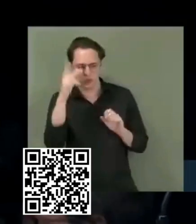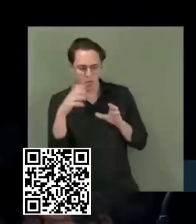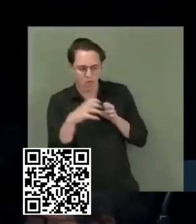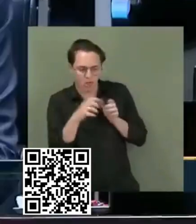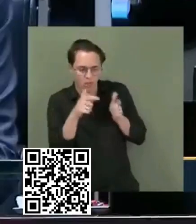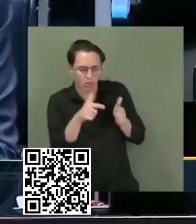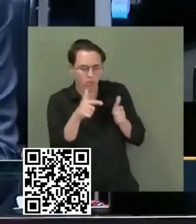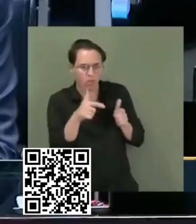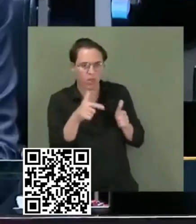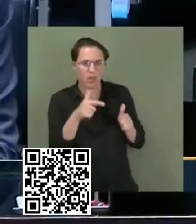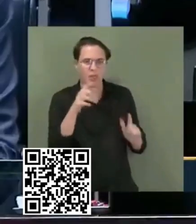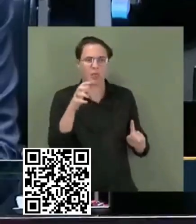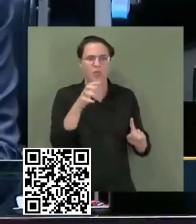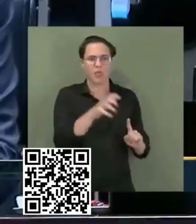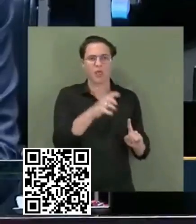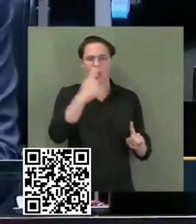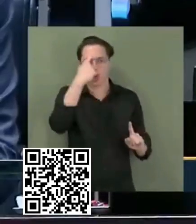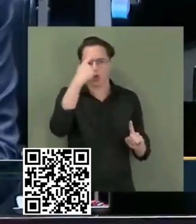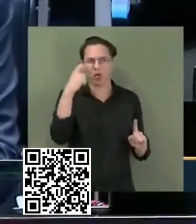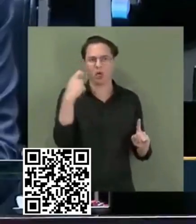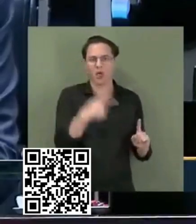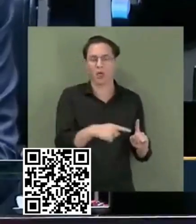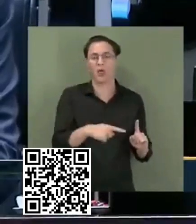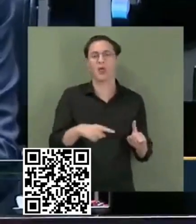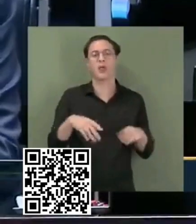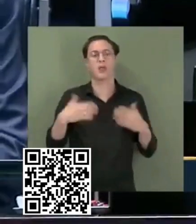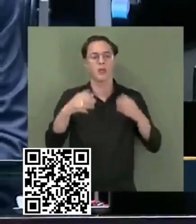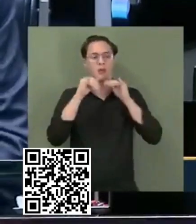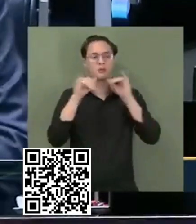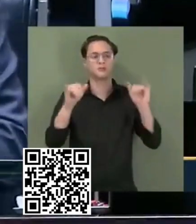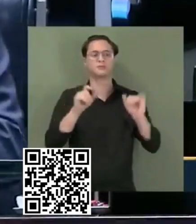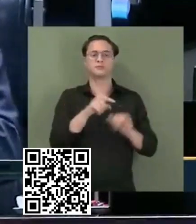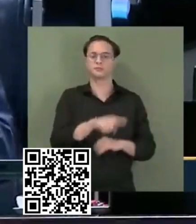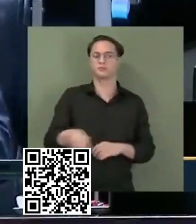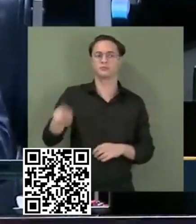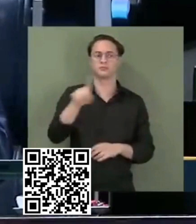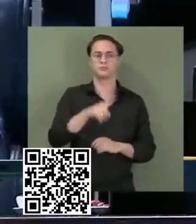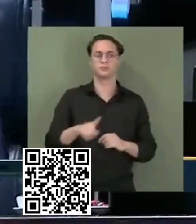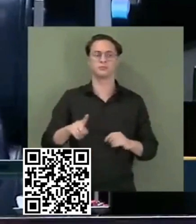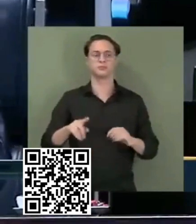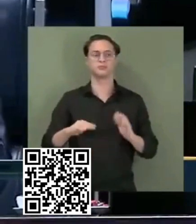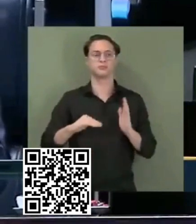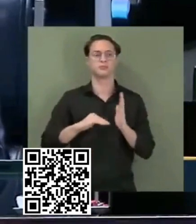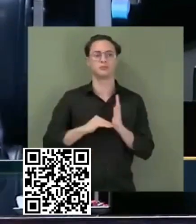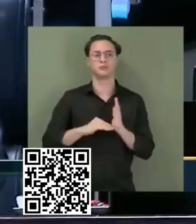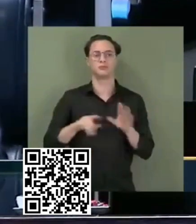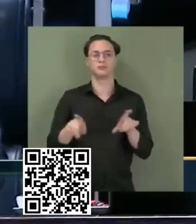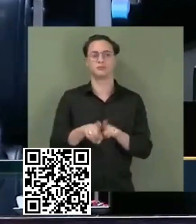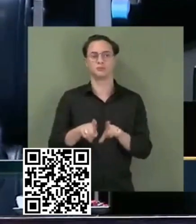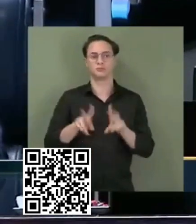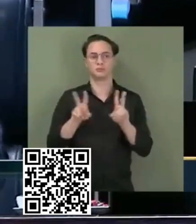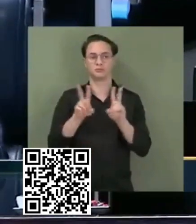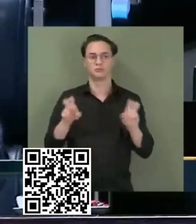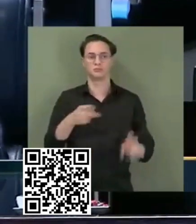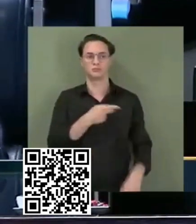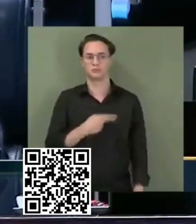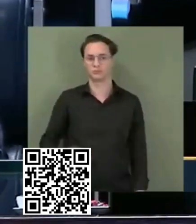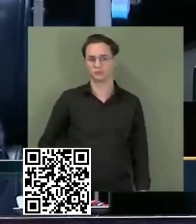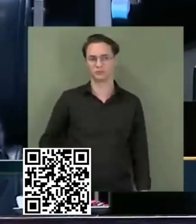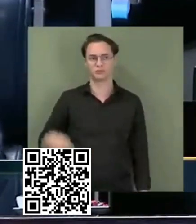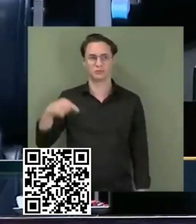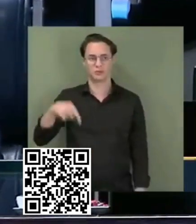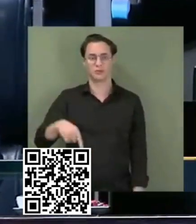ameaçava. Por algumas vezes estivemos juntos e quero comunicar ao plenário do Senado Federal que, em relação a essa presidência, a